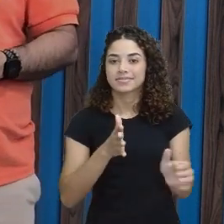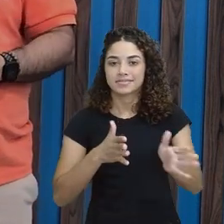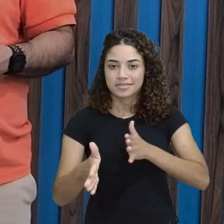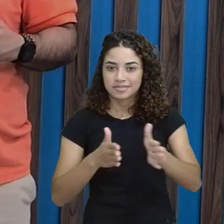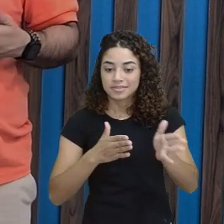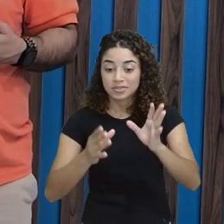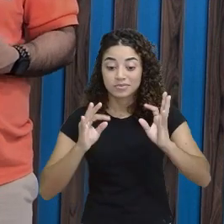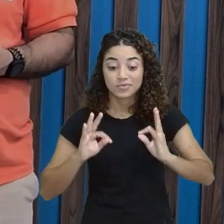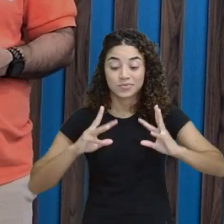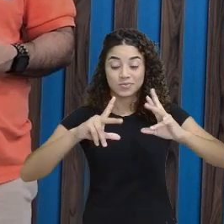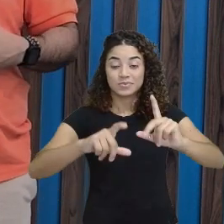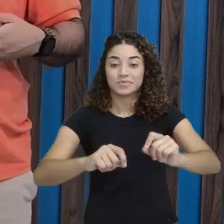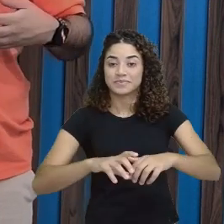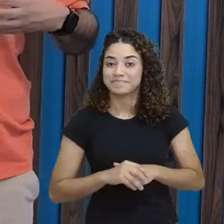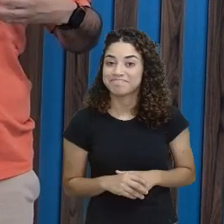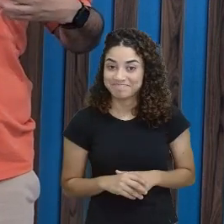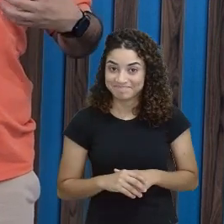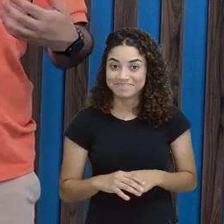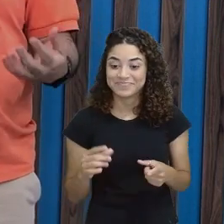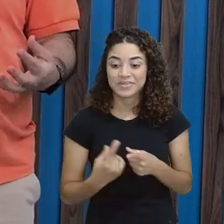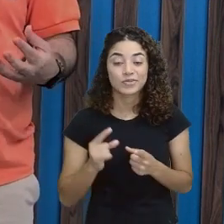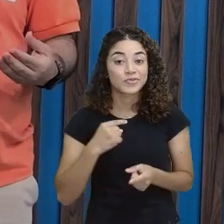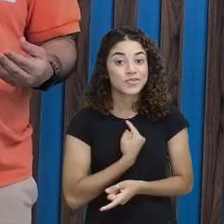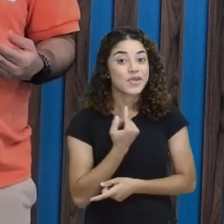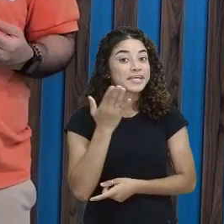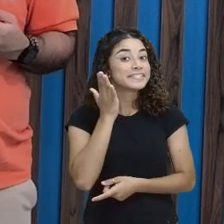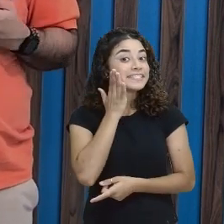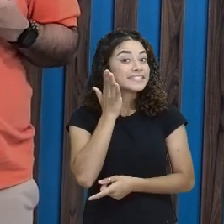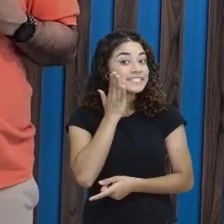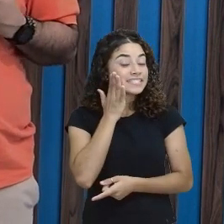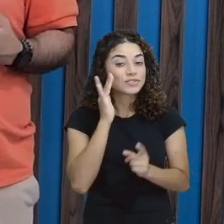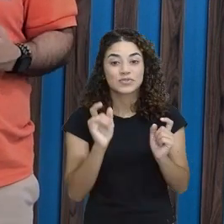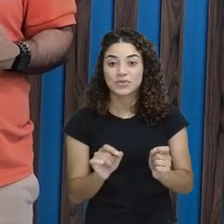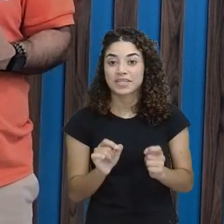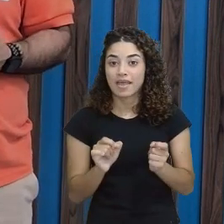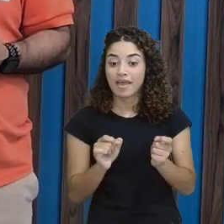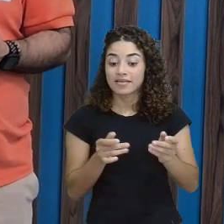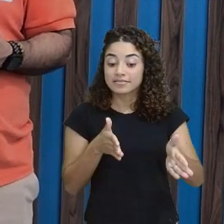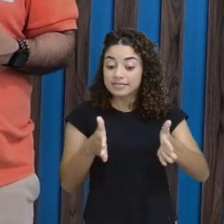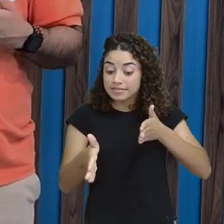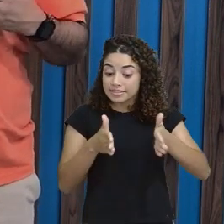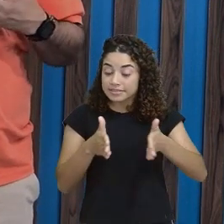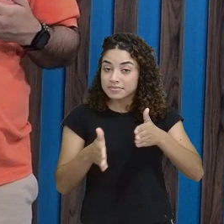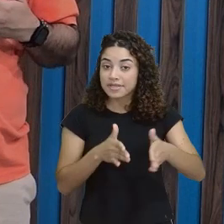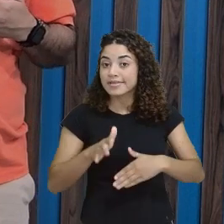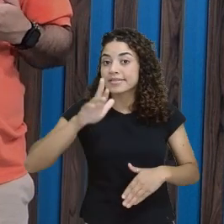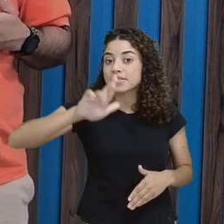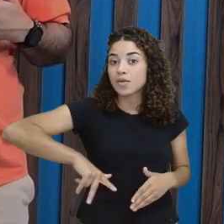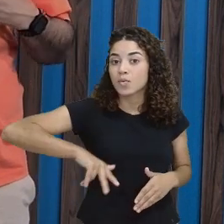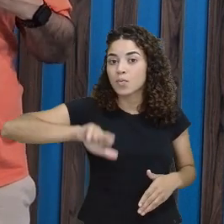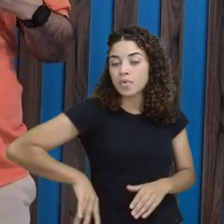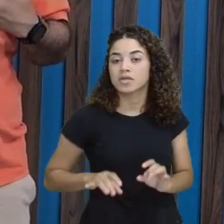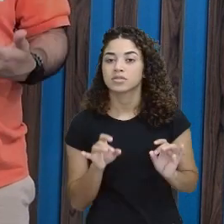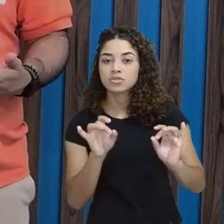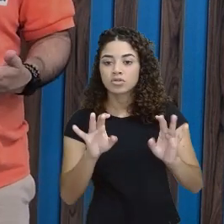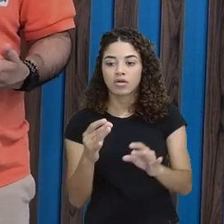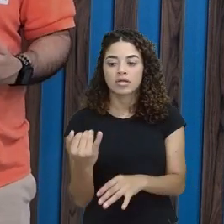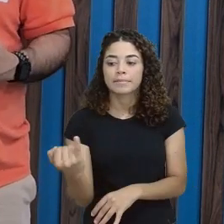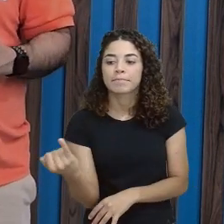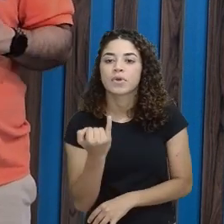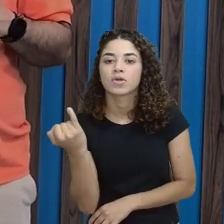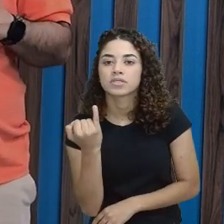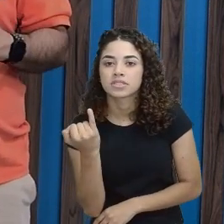para todos e todas, né? Porque a gente entende que a acessibilidade não é apenas